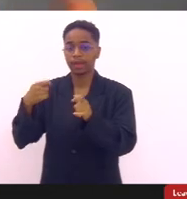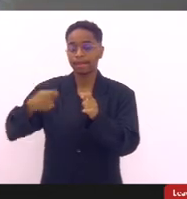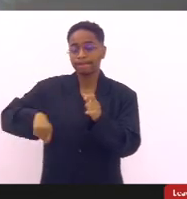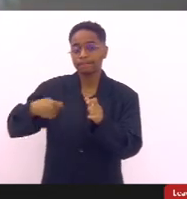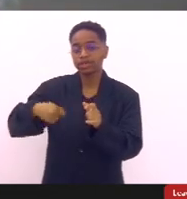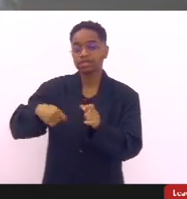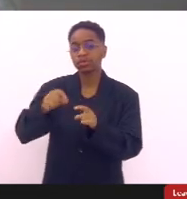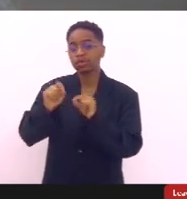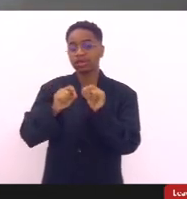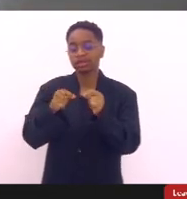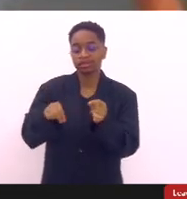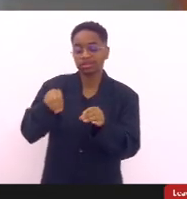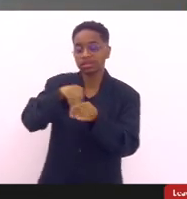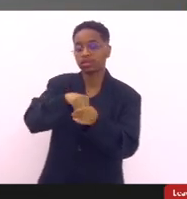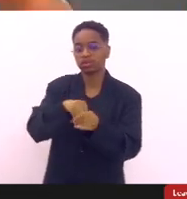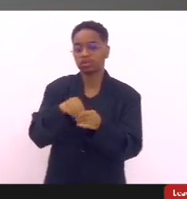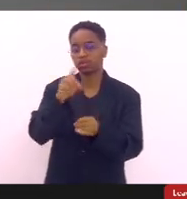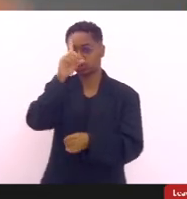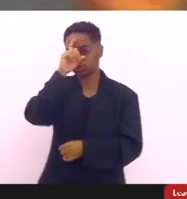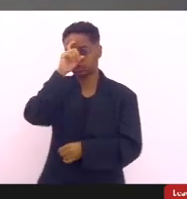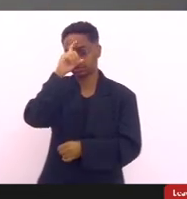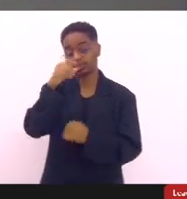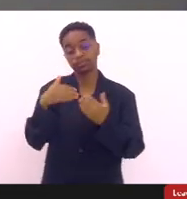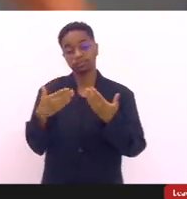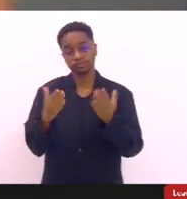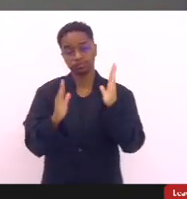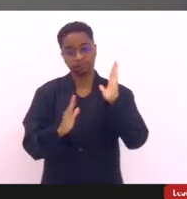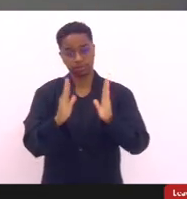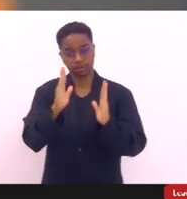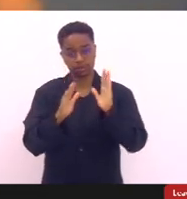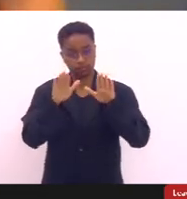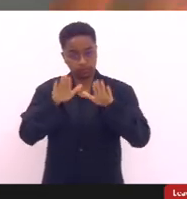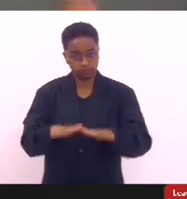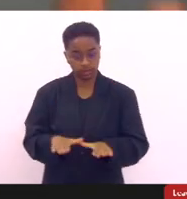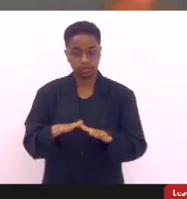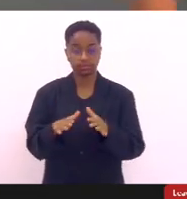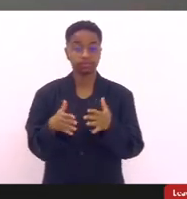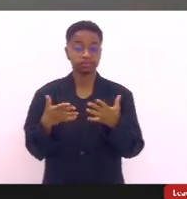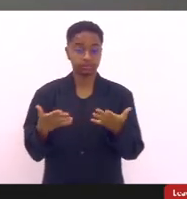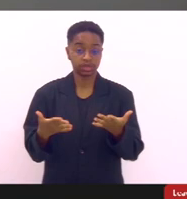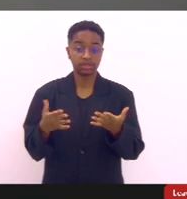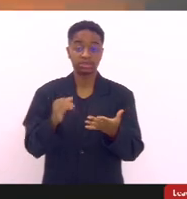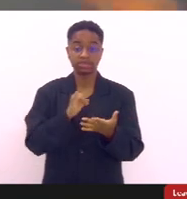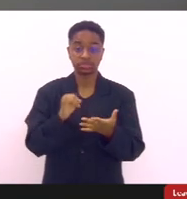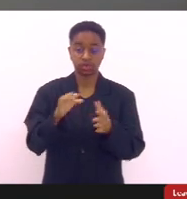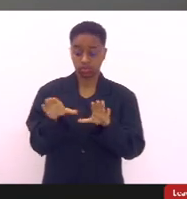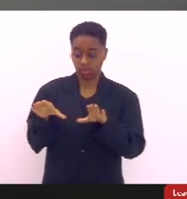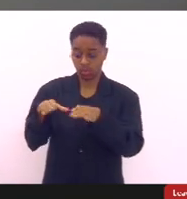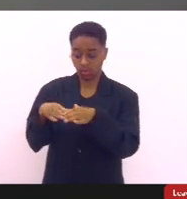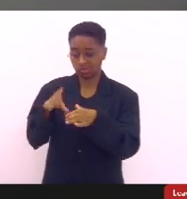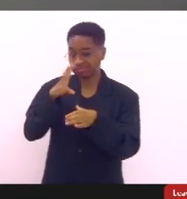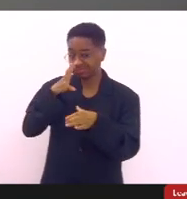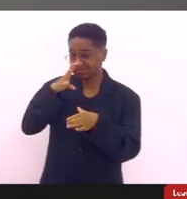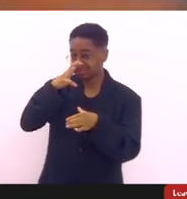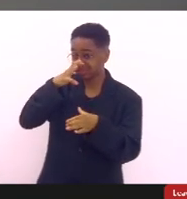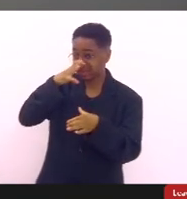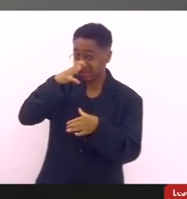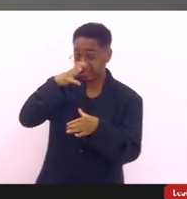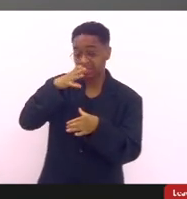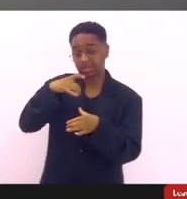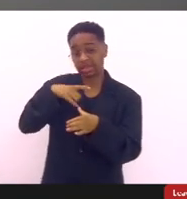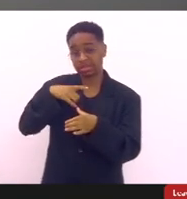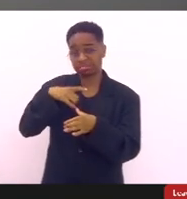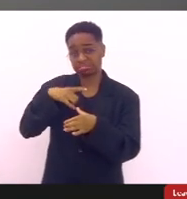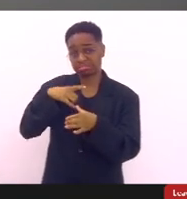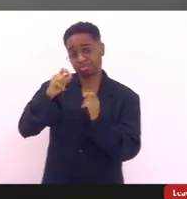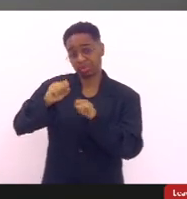precisam estar hospitalizadas durante um período. Os multirresistentes durante todo o tratamento, que pode durar